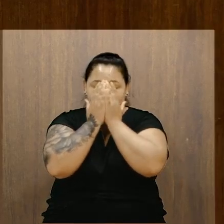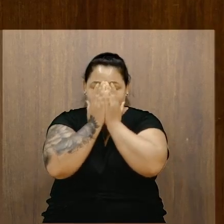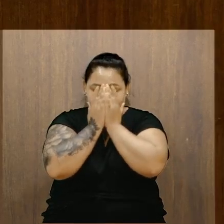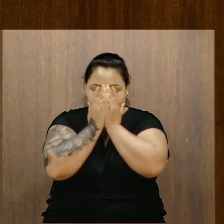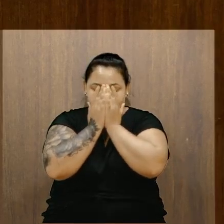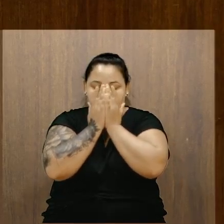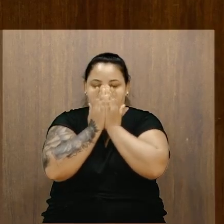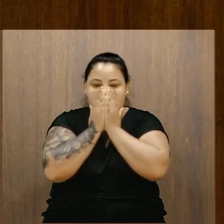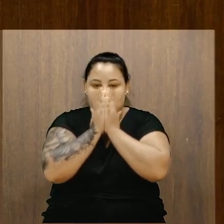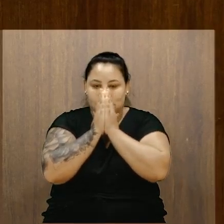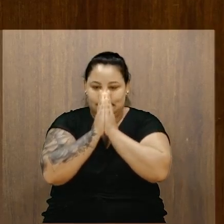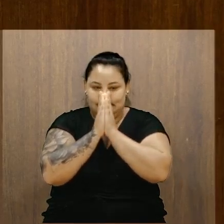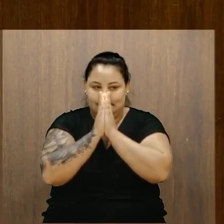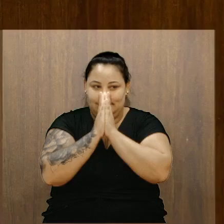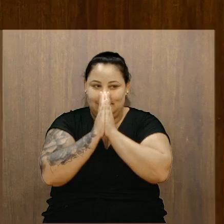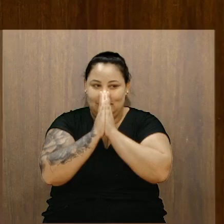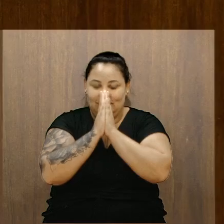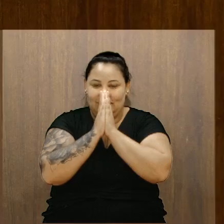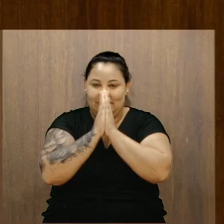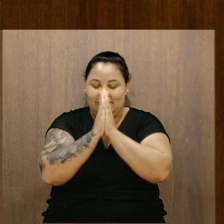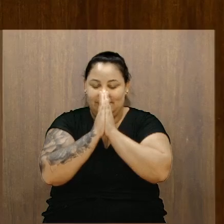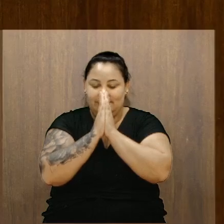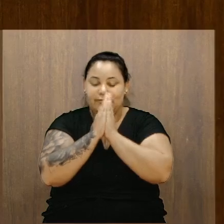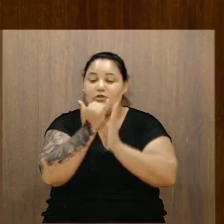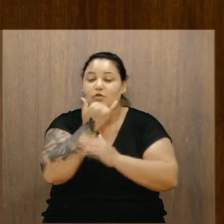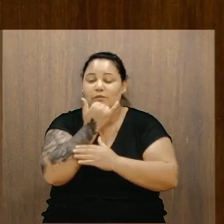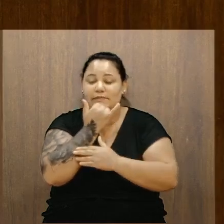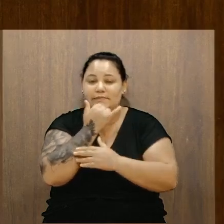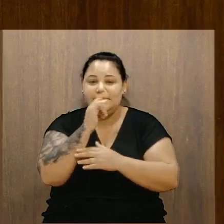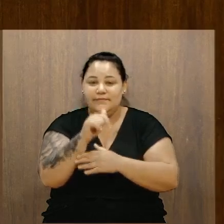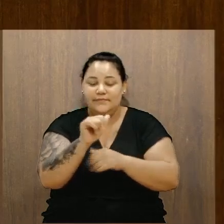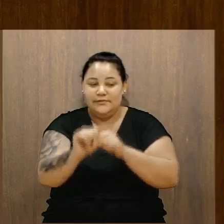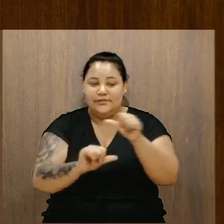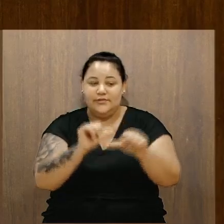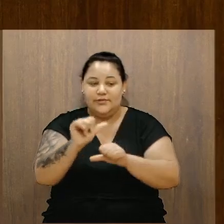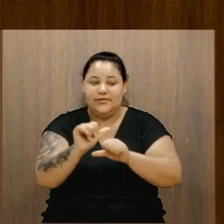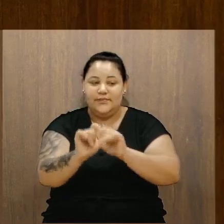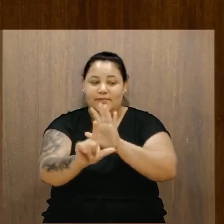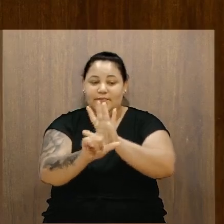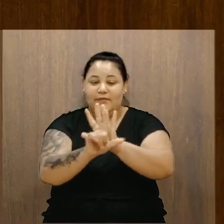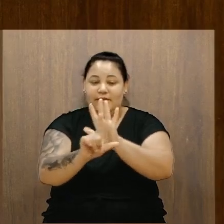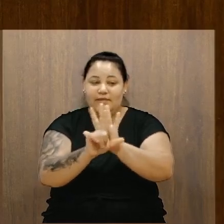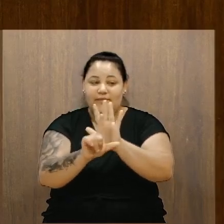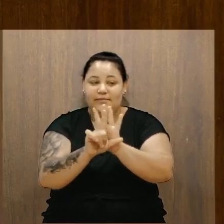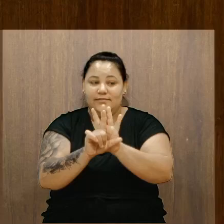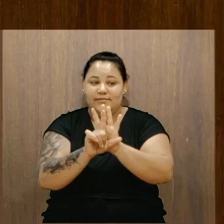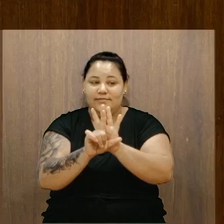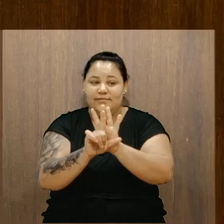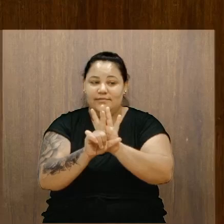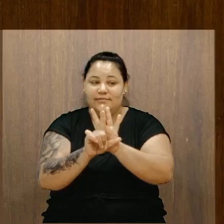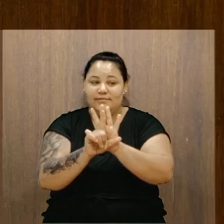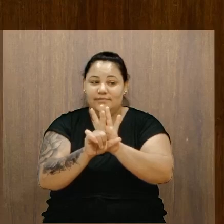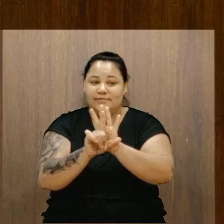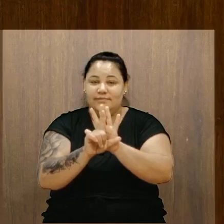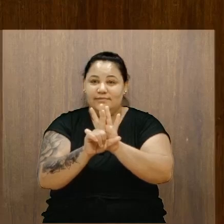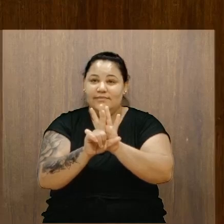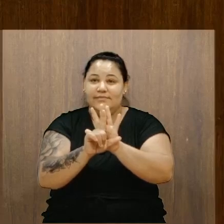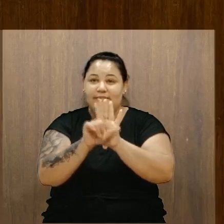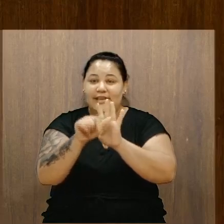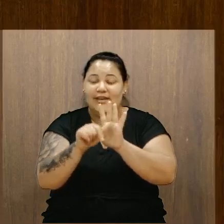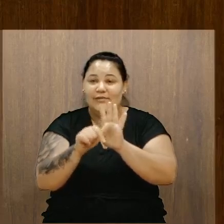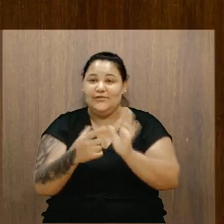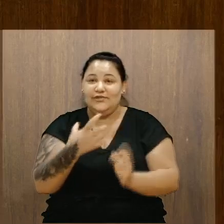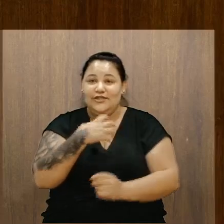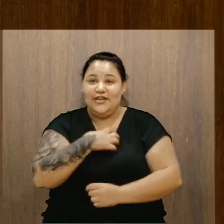prefeito Adiló, e na semana passada eu lhe ajudei a redigir uma alteração legislativa, e o senhor me falou, o senhor é da oposição. E eu, de toda